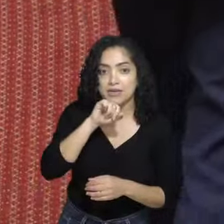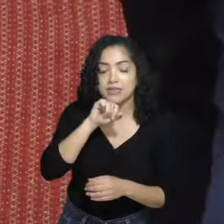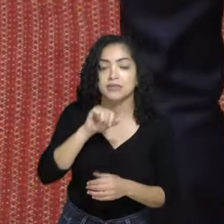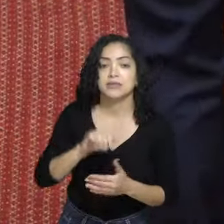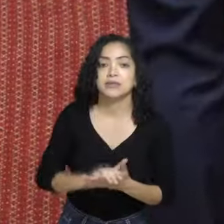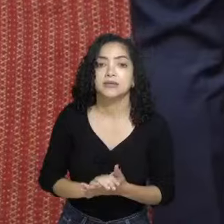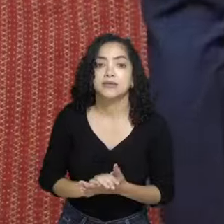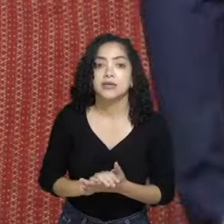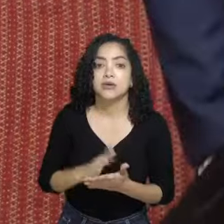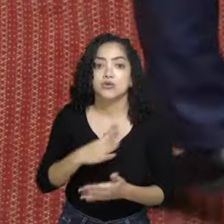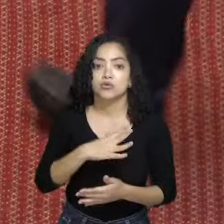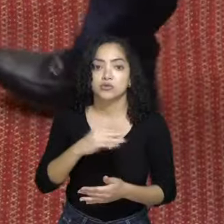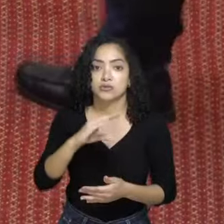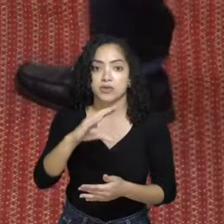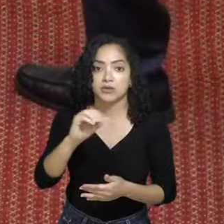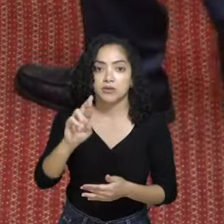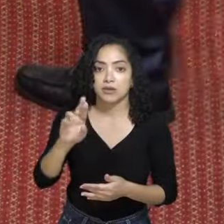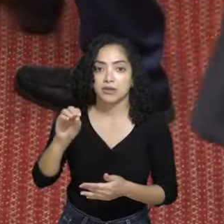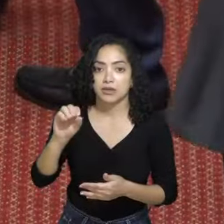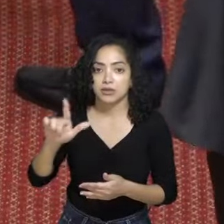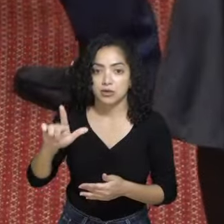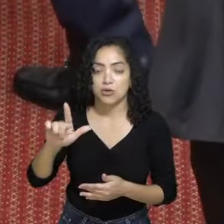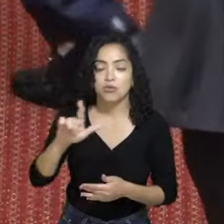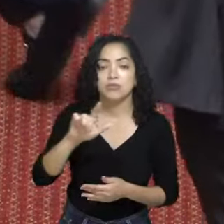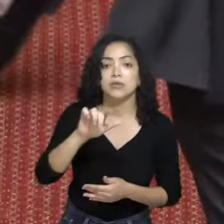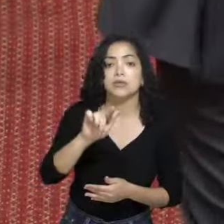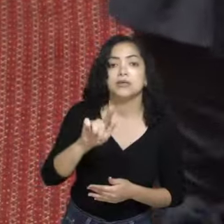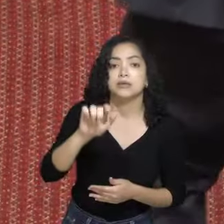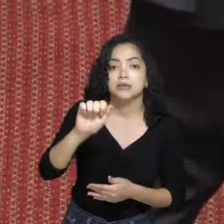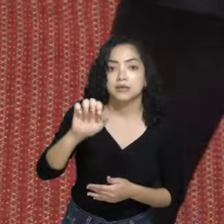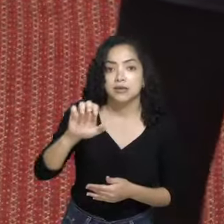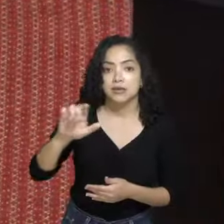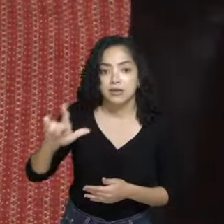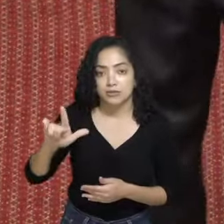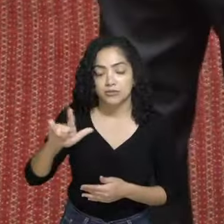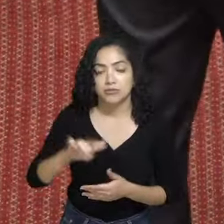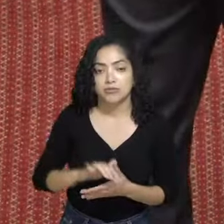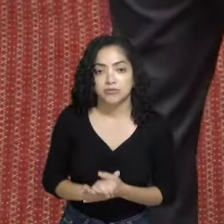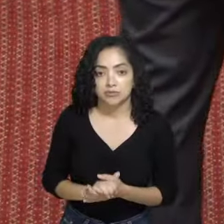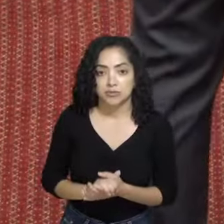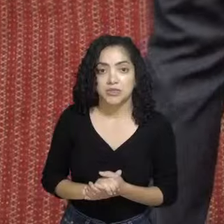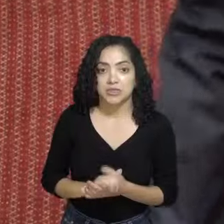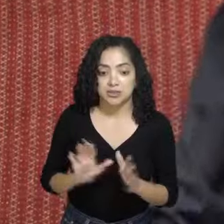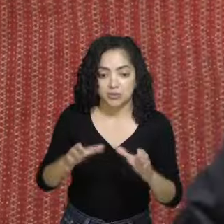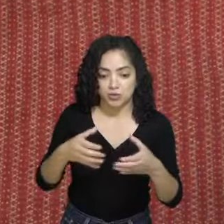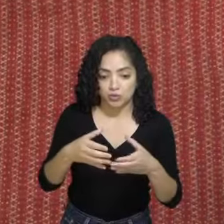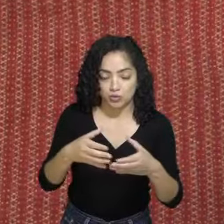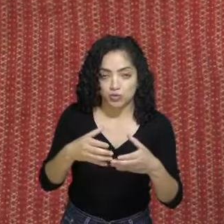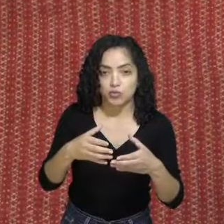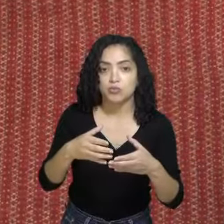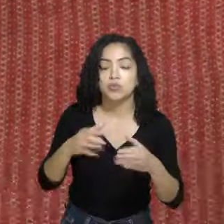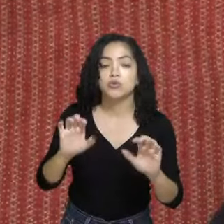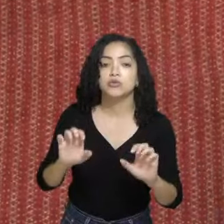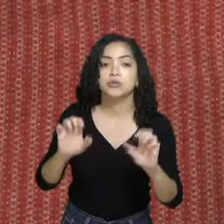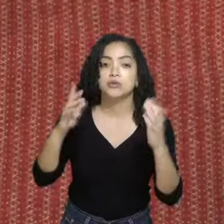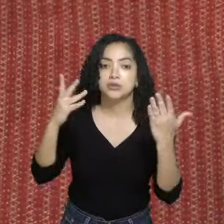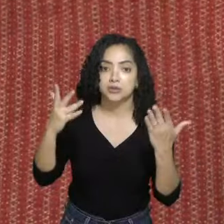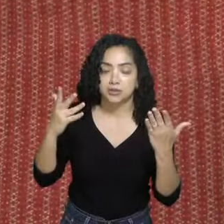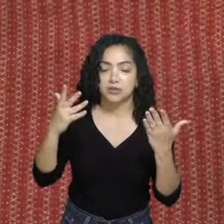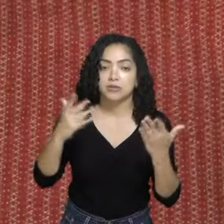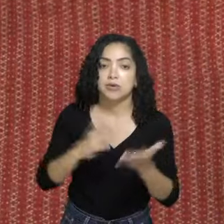os filhos Carol e Gael, irmãos e tias, diretoria da Liga de Eventos das Escolas de